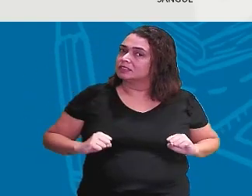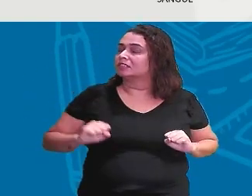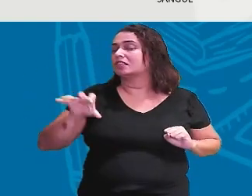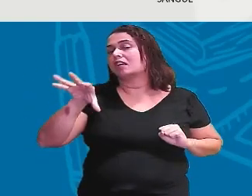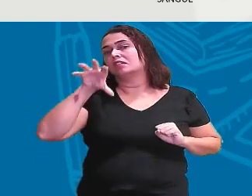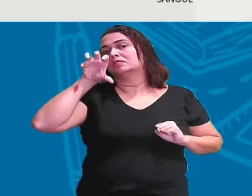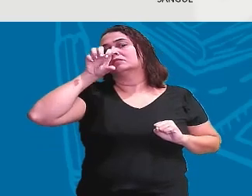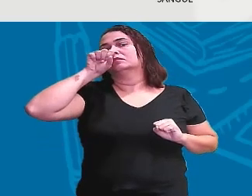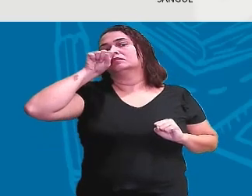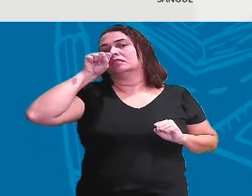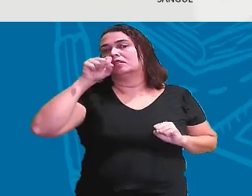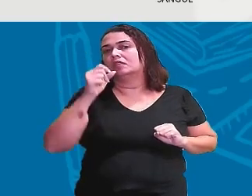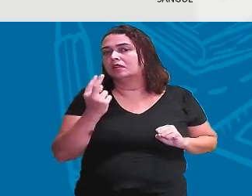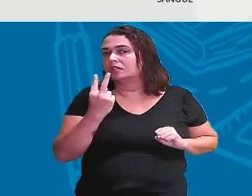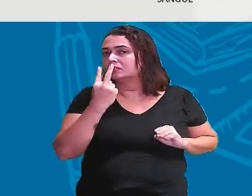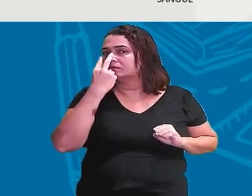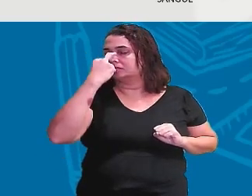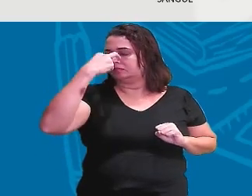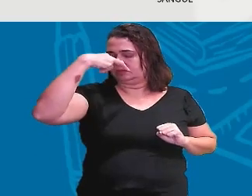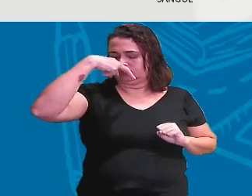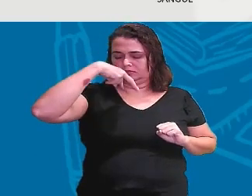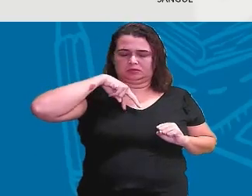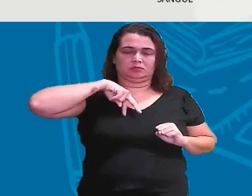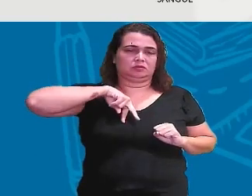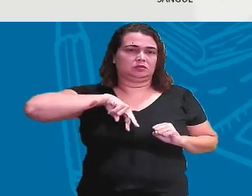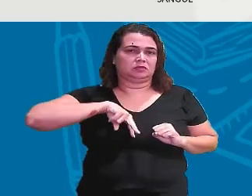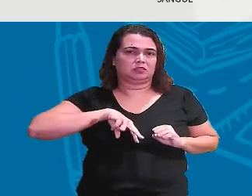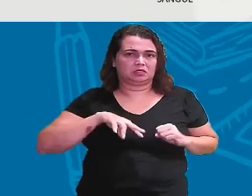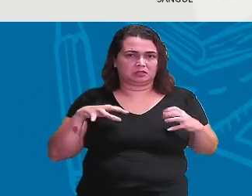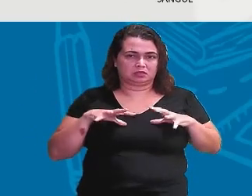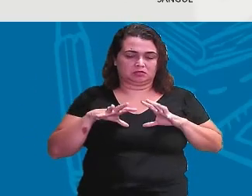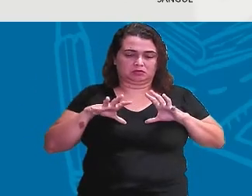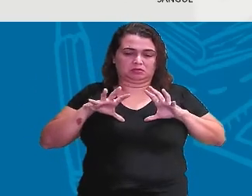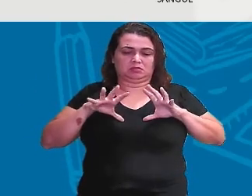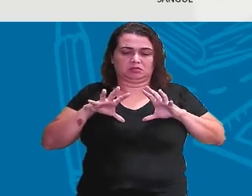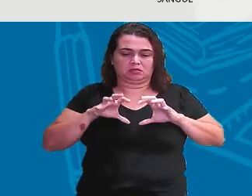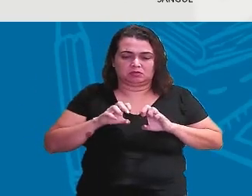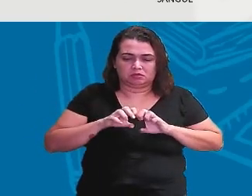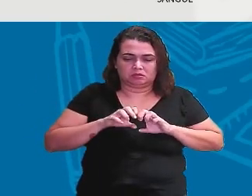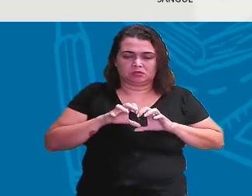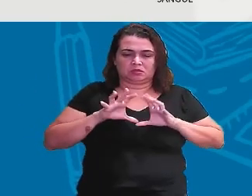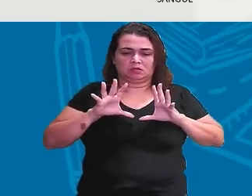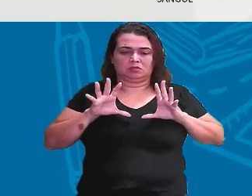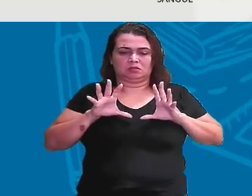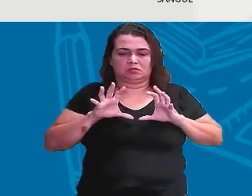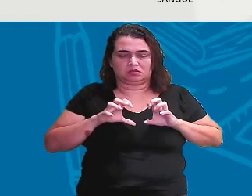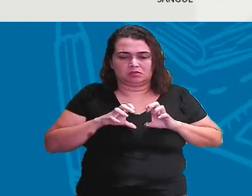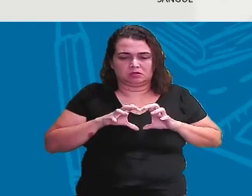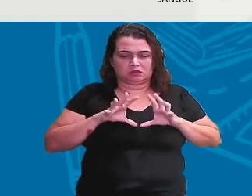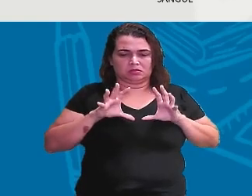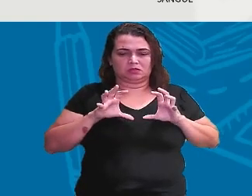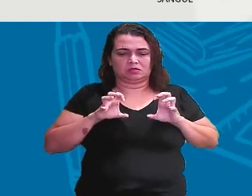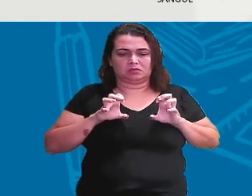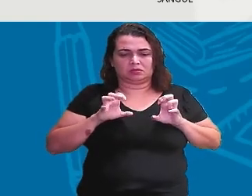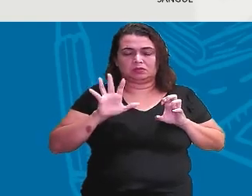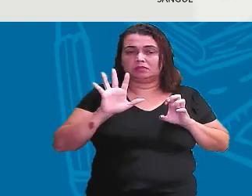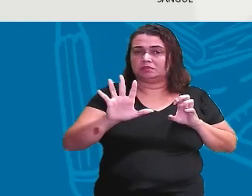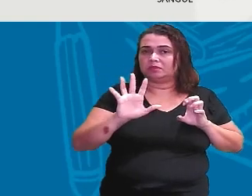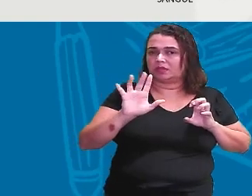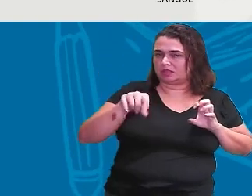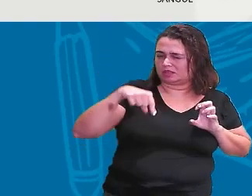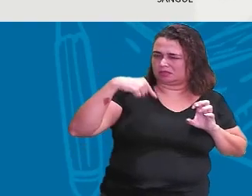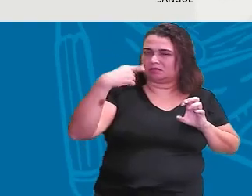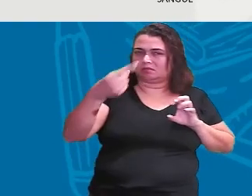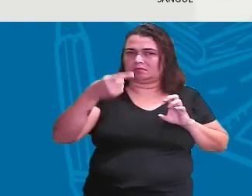O nosso sistema respiratório, né, através dos nossos pulmões, né? Mas esse sistema respiratório a gente vai